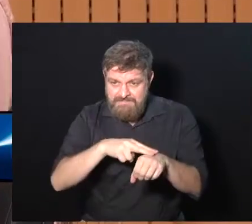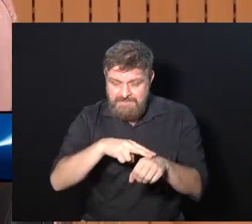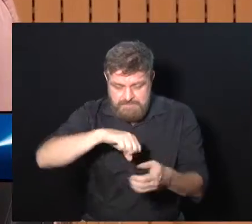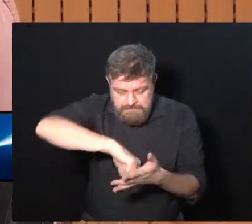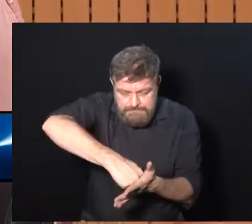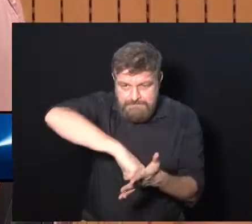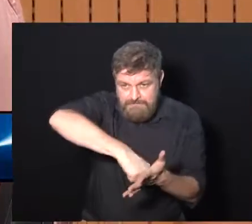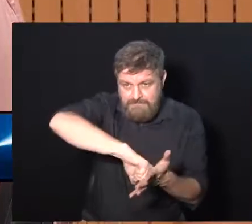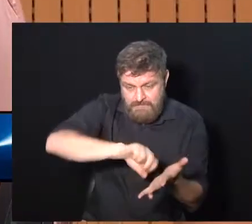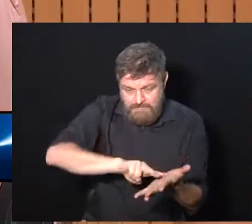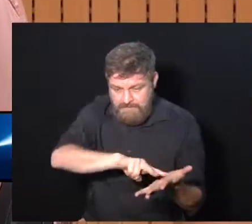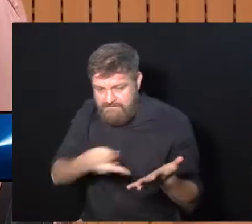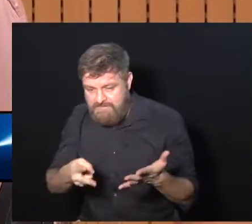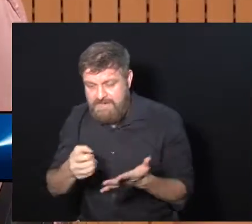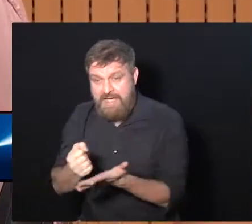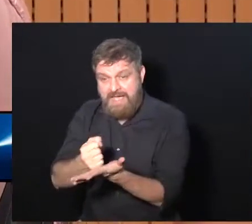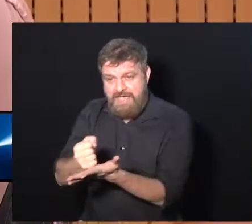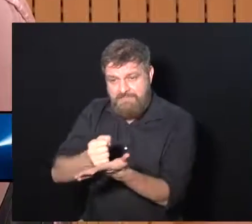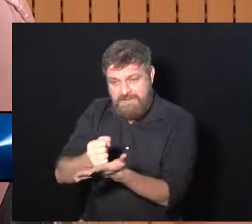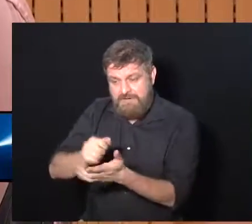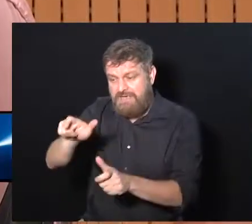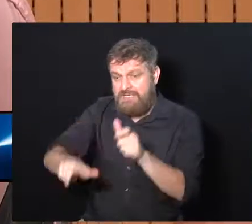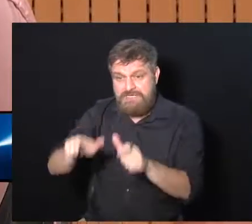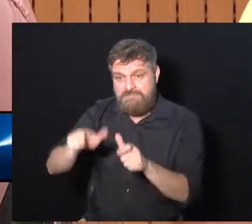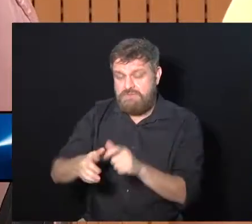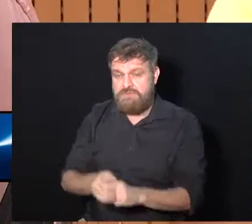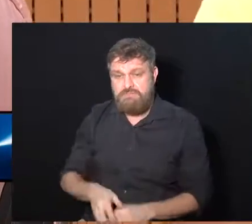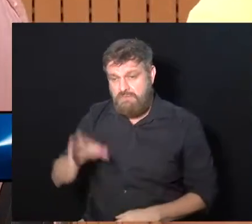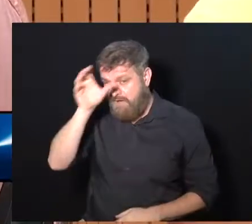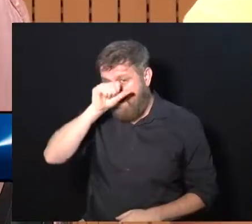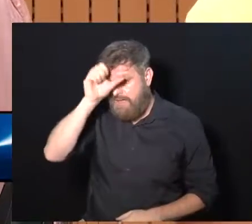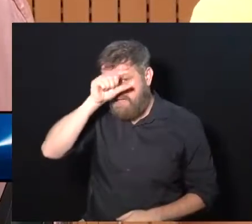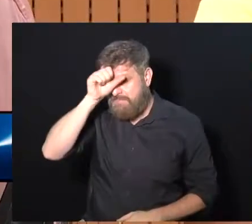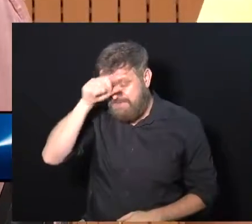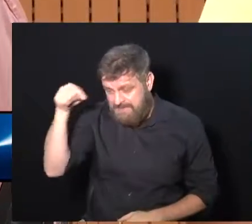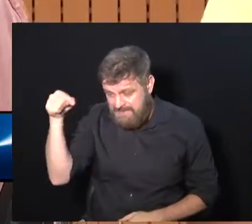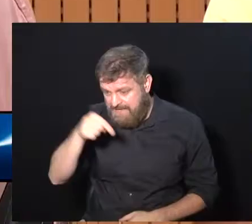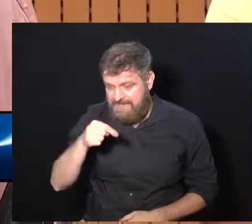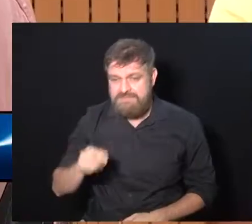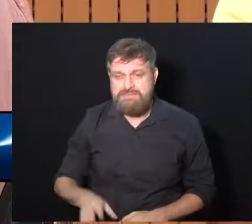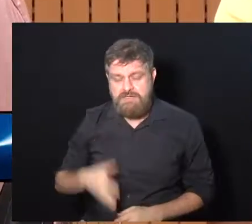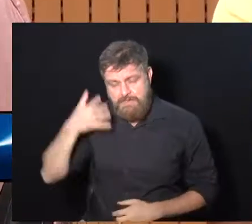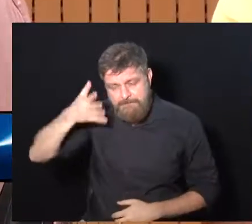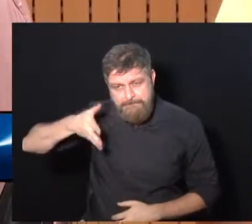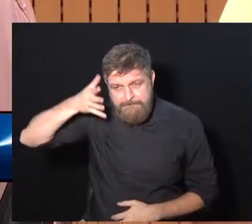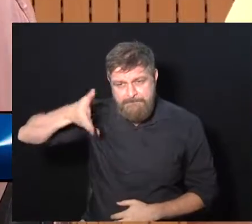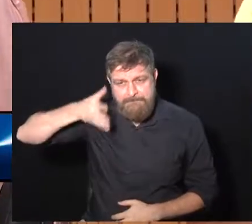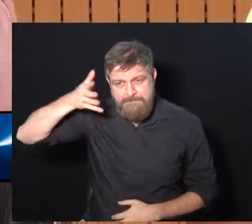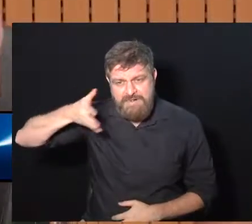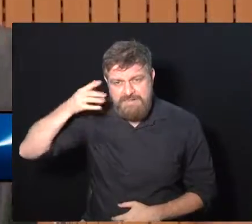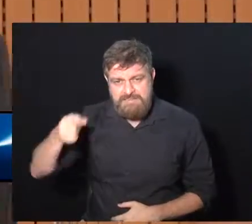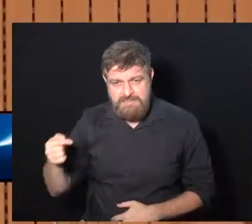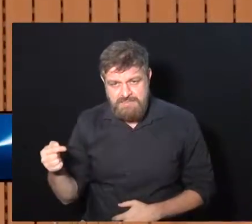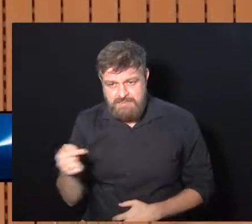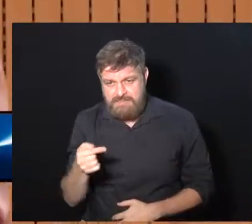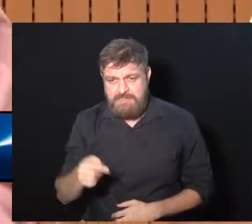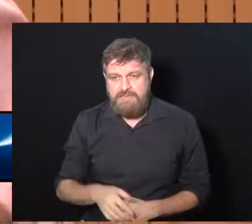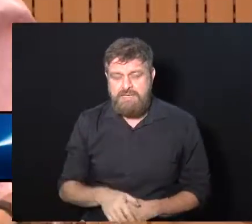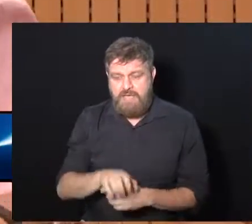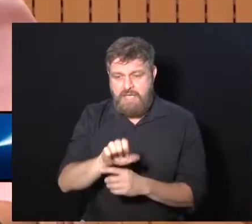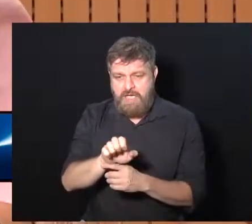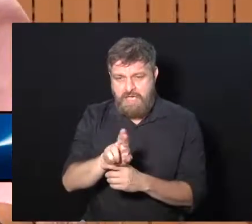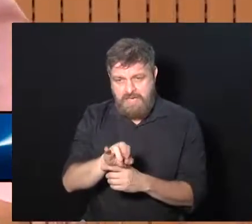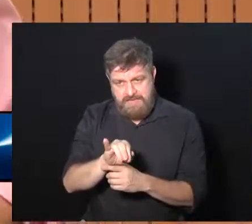as pessoas que estão nos assistindo só têm a ganhar com esta comissão e com a palestra hoje da doutora Tanaka.